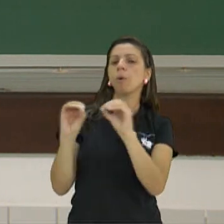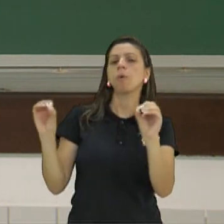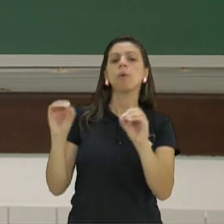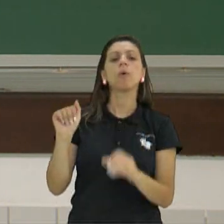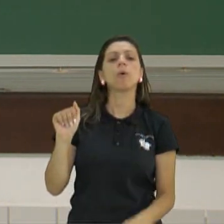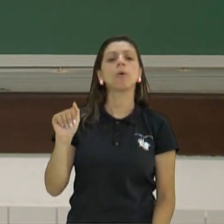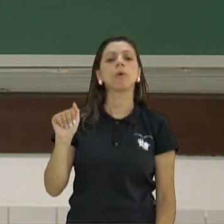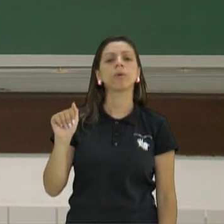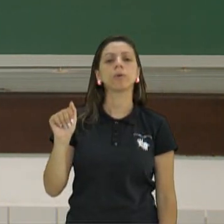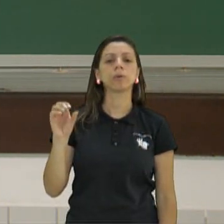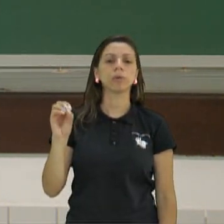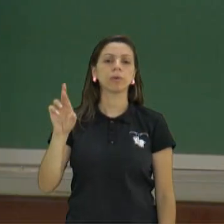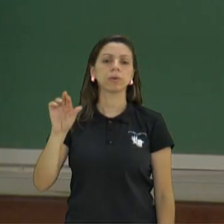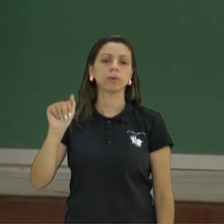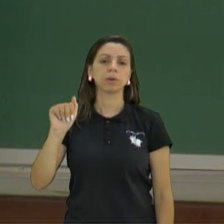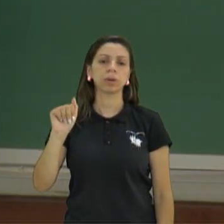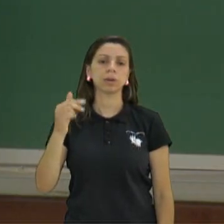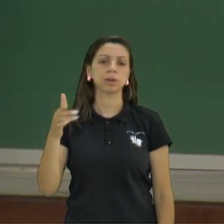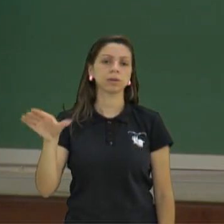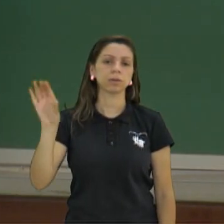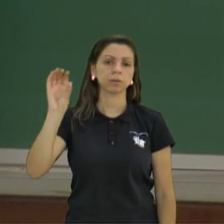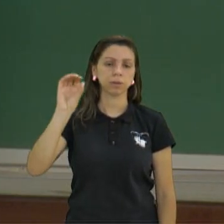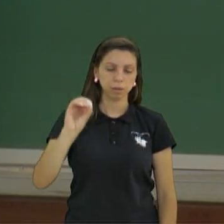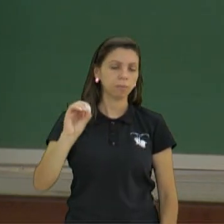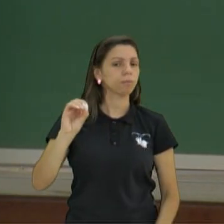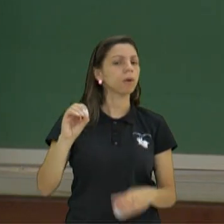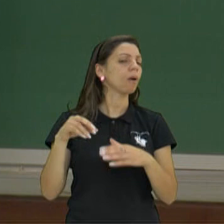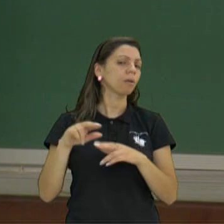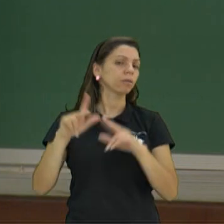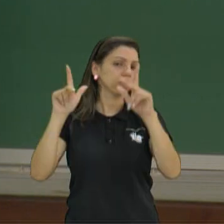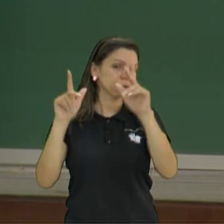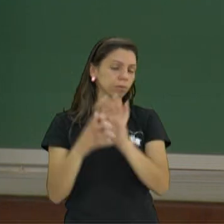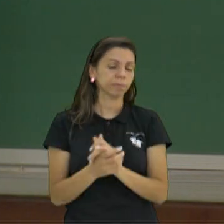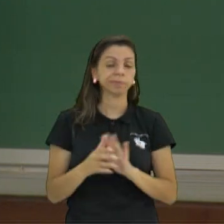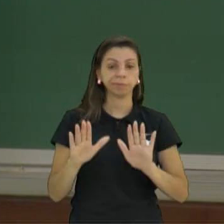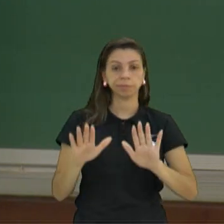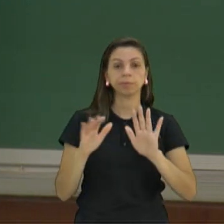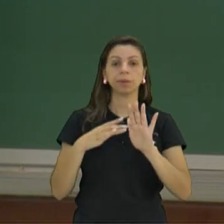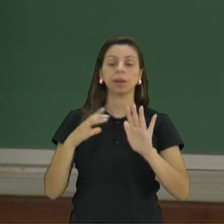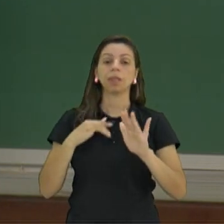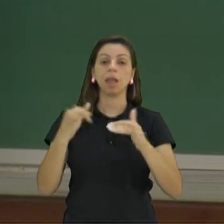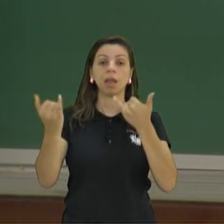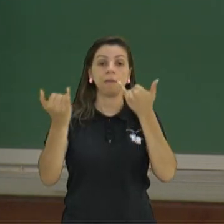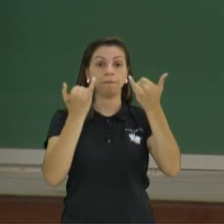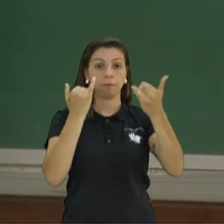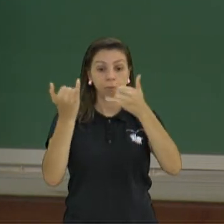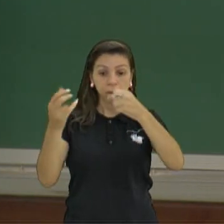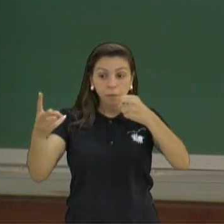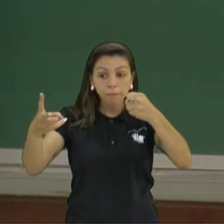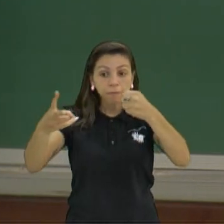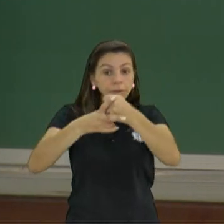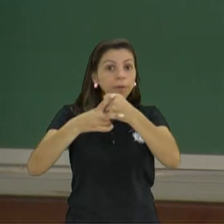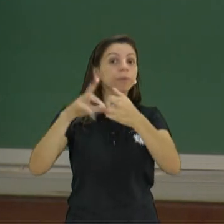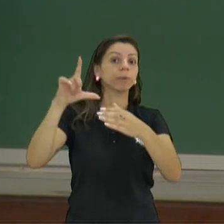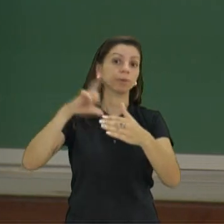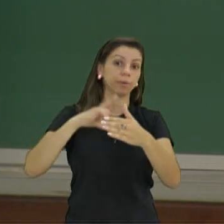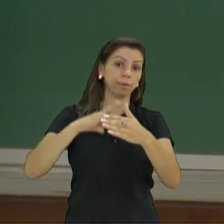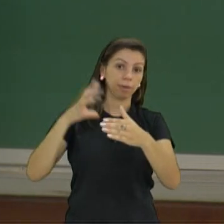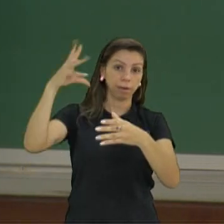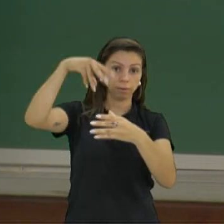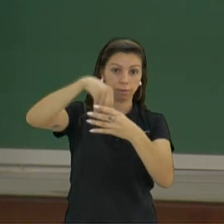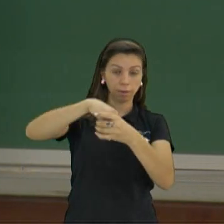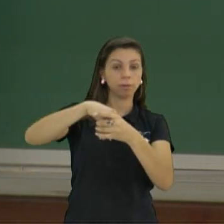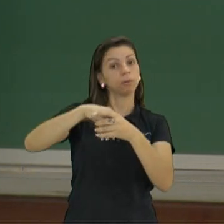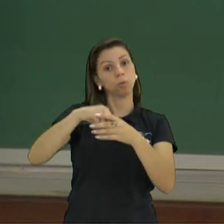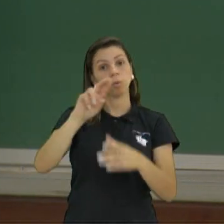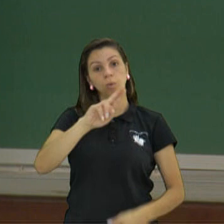diferença, professora? Vamos lá. Quando o enunciado é organizado em torno de um verbo, damos a ele o nome